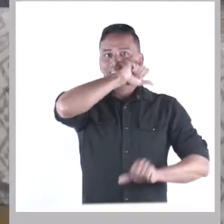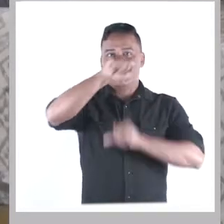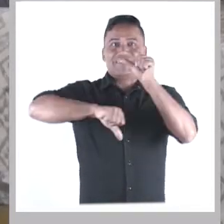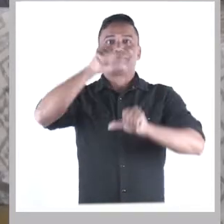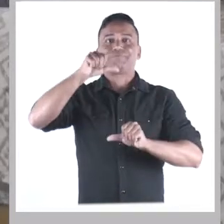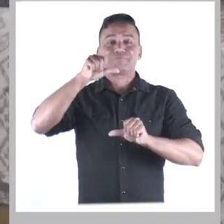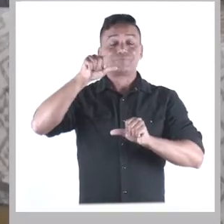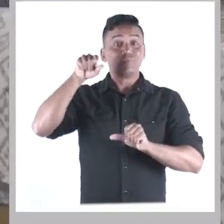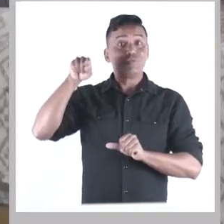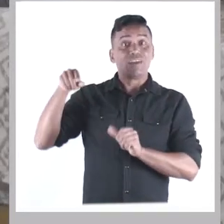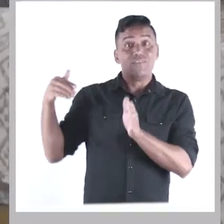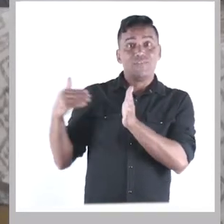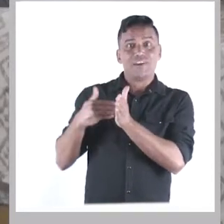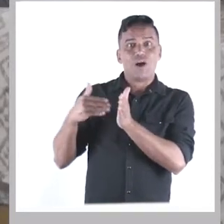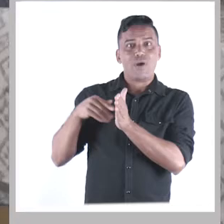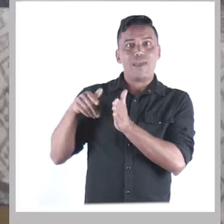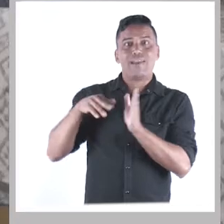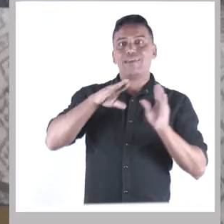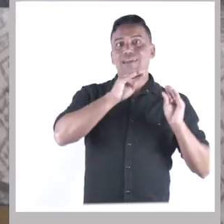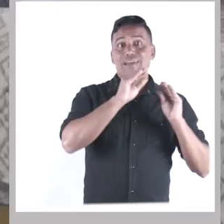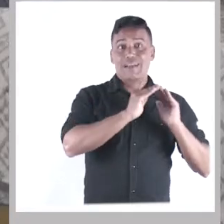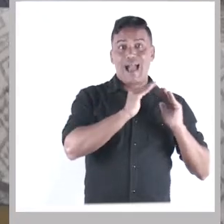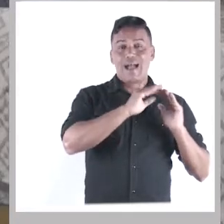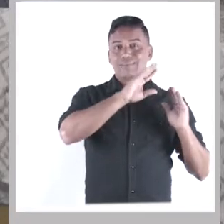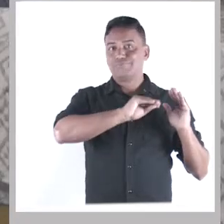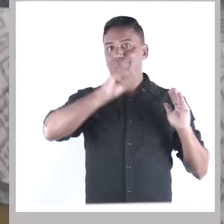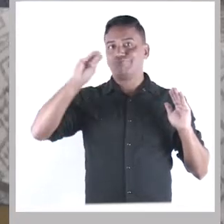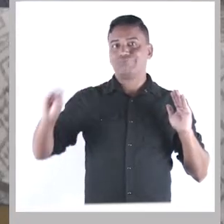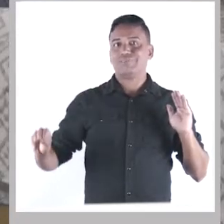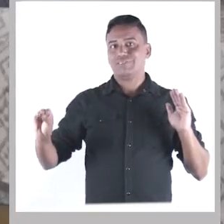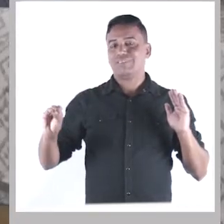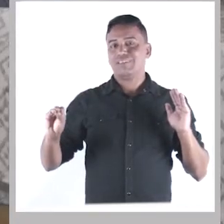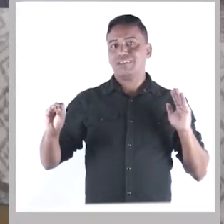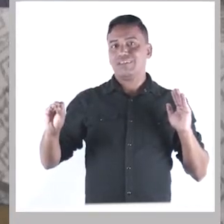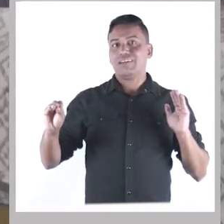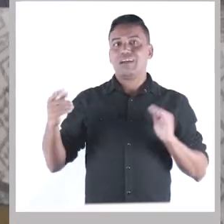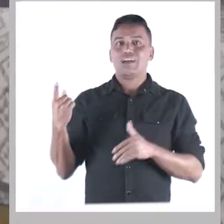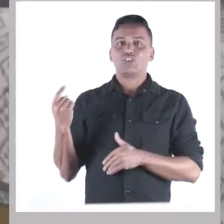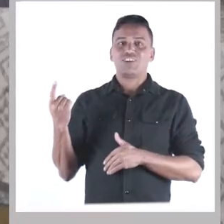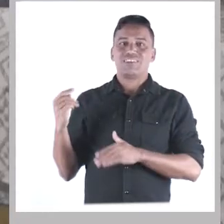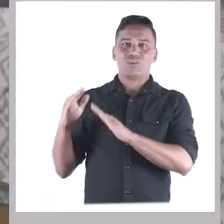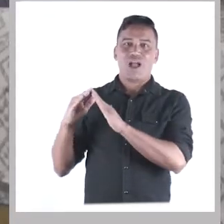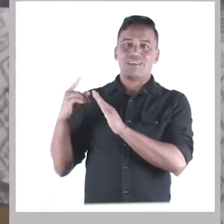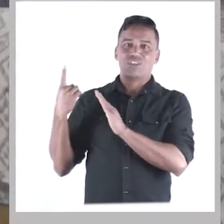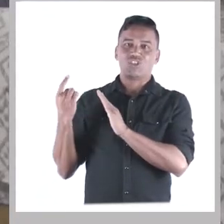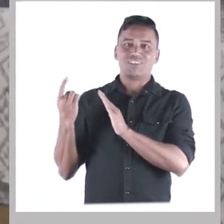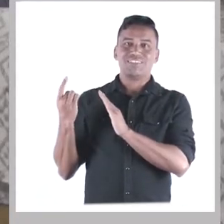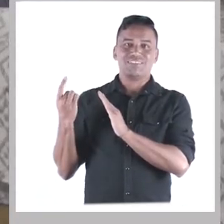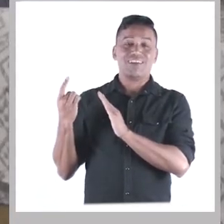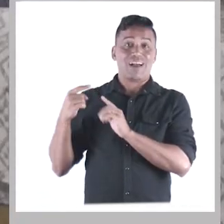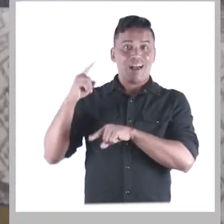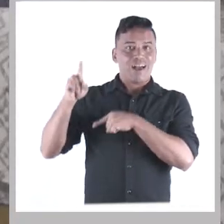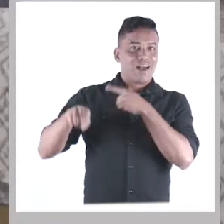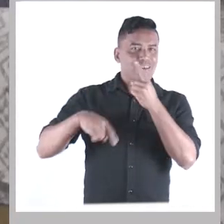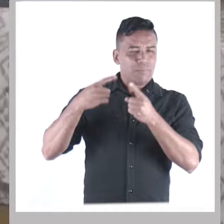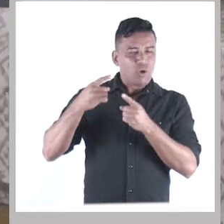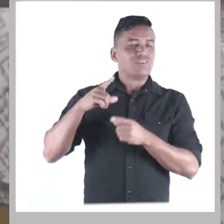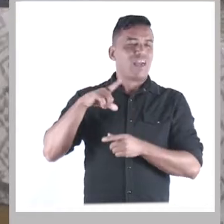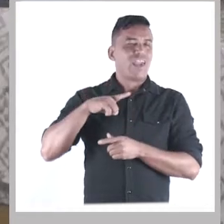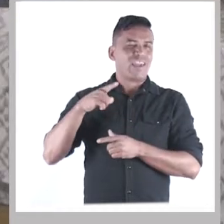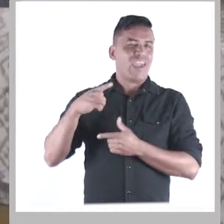E termina com a crônica com ele saindo de casa, né? E ainda tem um pós-script ali que